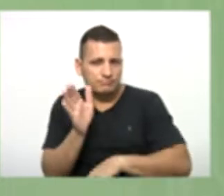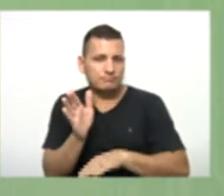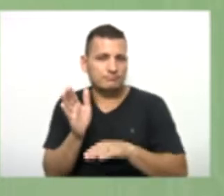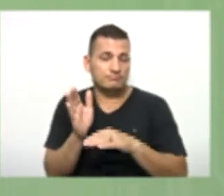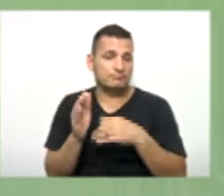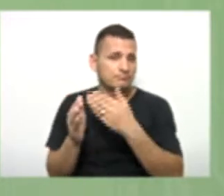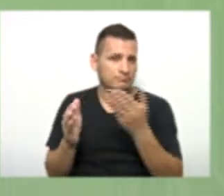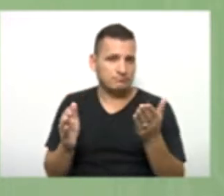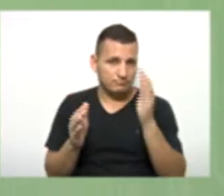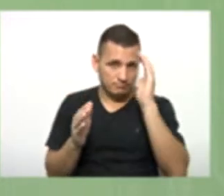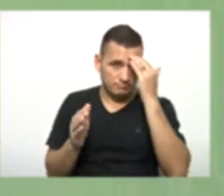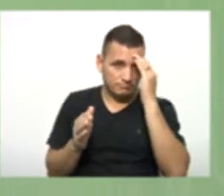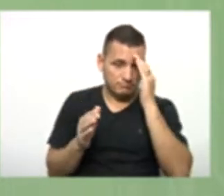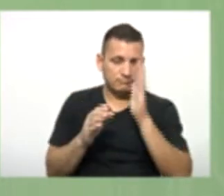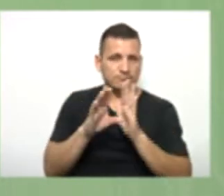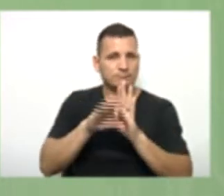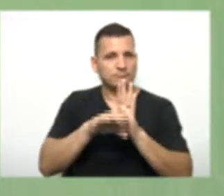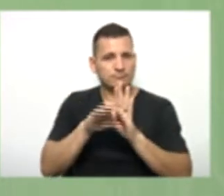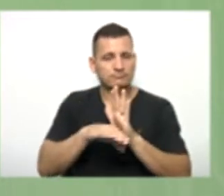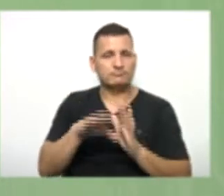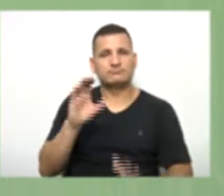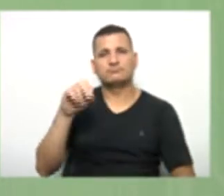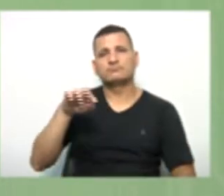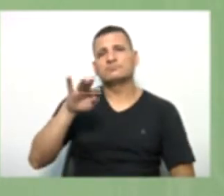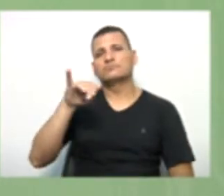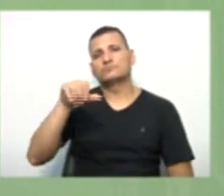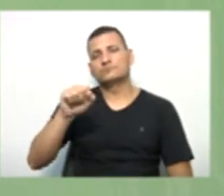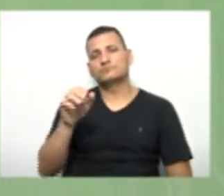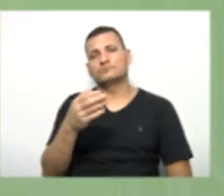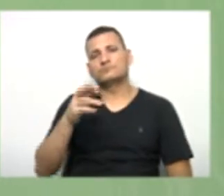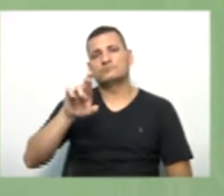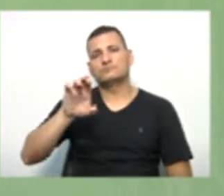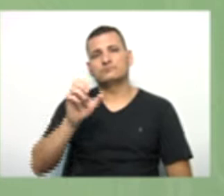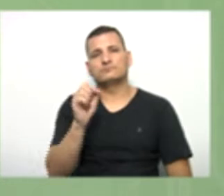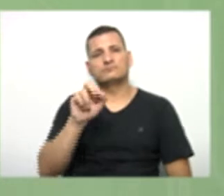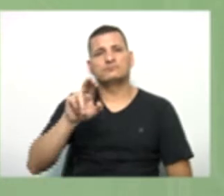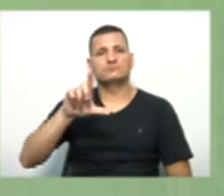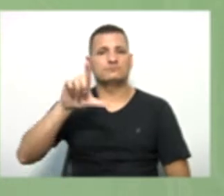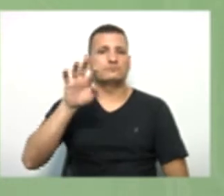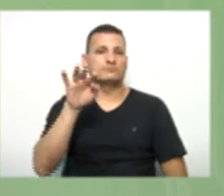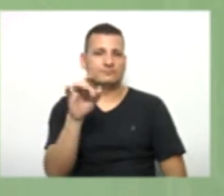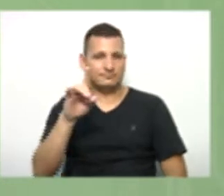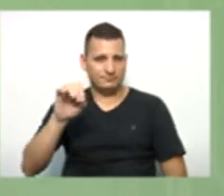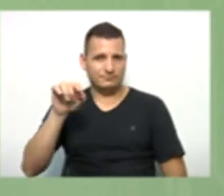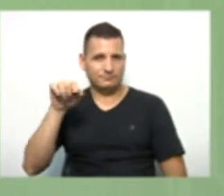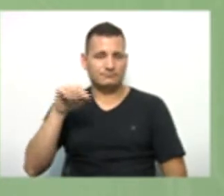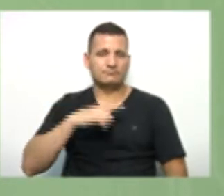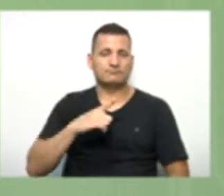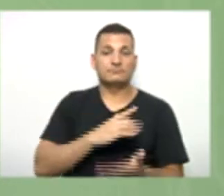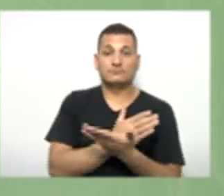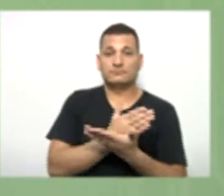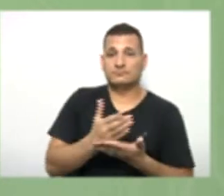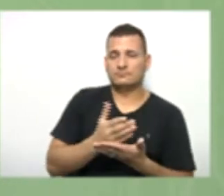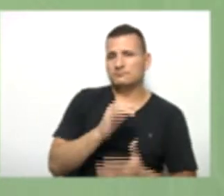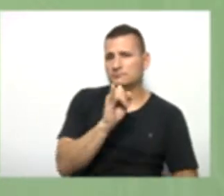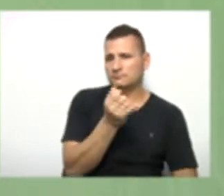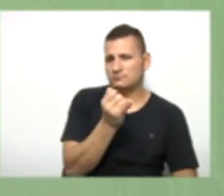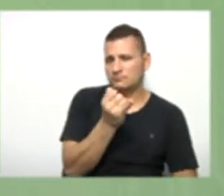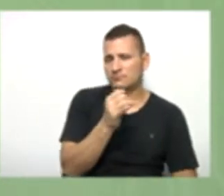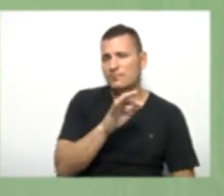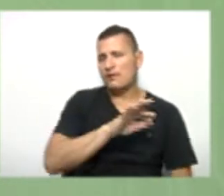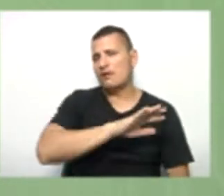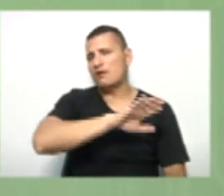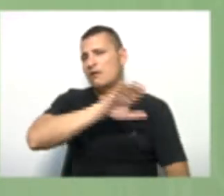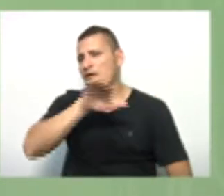o conceito das contas de resultado? Elas se iniciam no início do ano e terminam